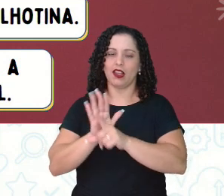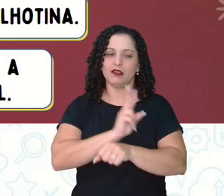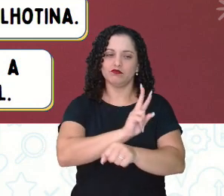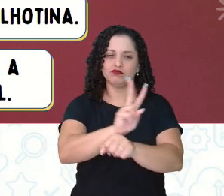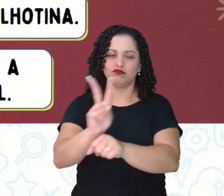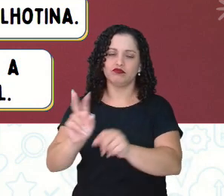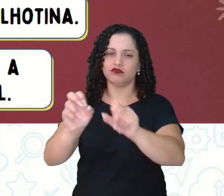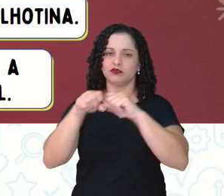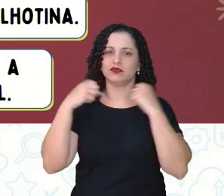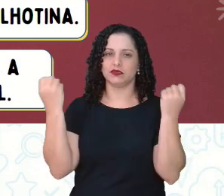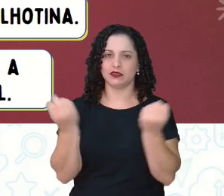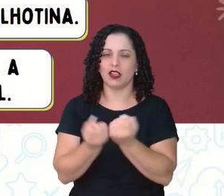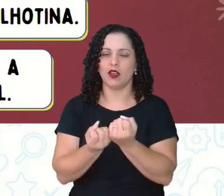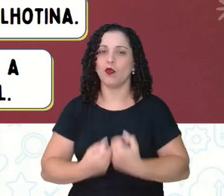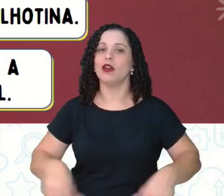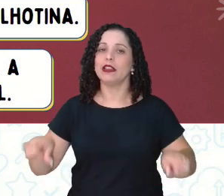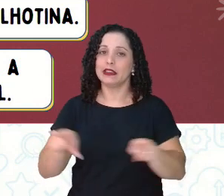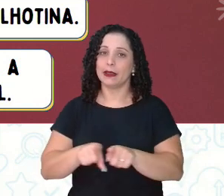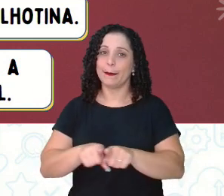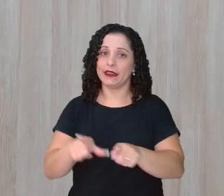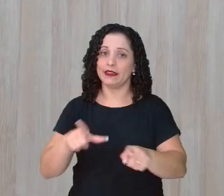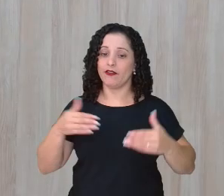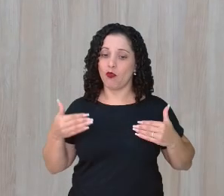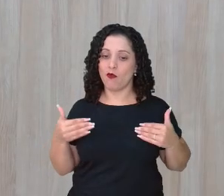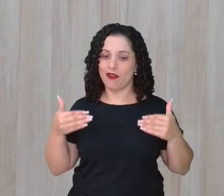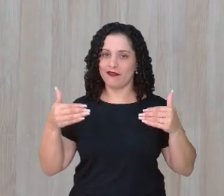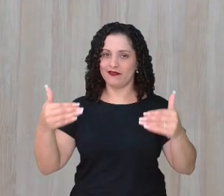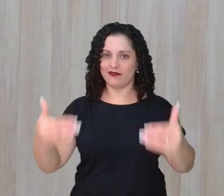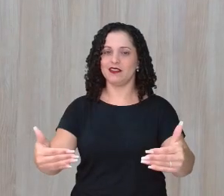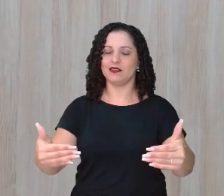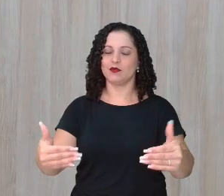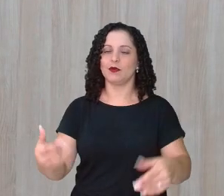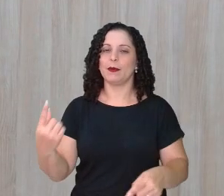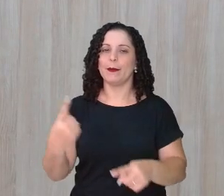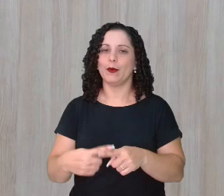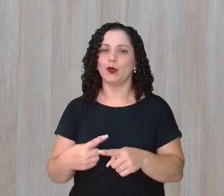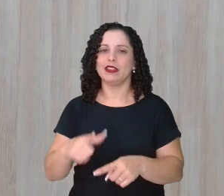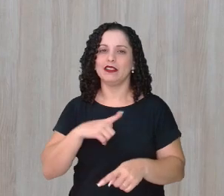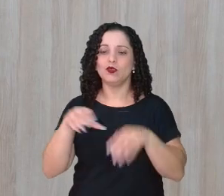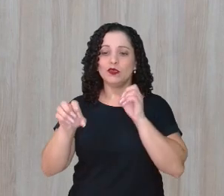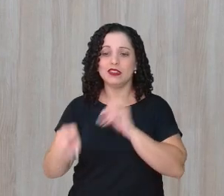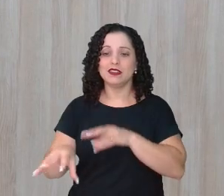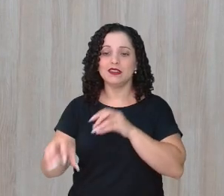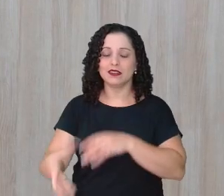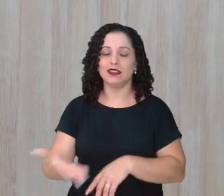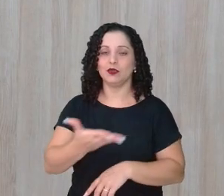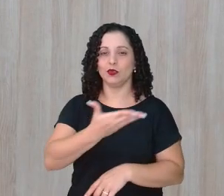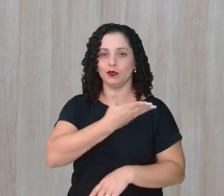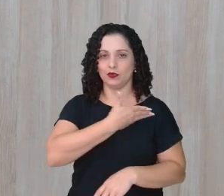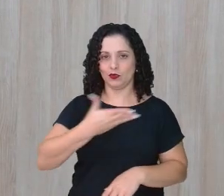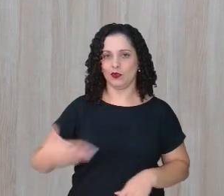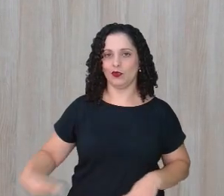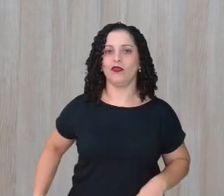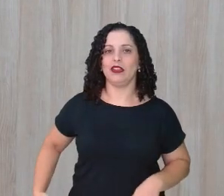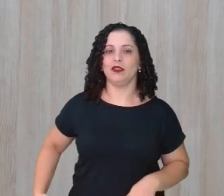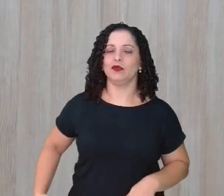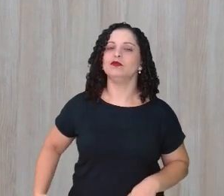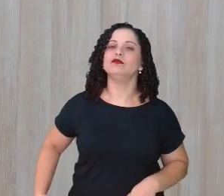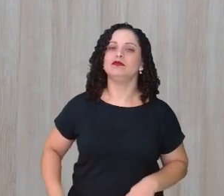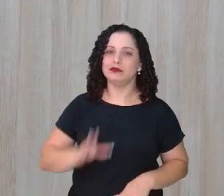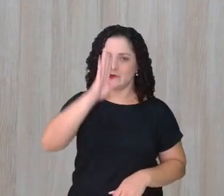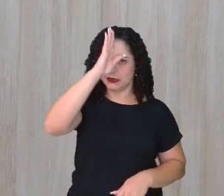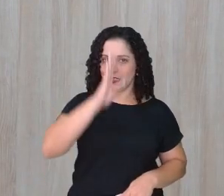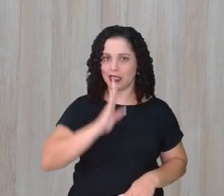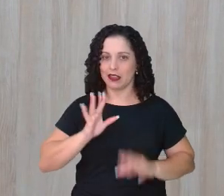momento também houve um avanço no sentido de que existiu o ensino público, surgiu daí gratuito, né? Público